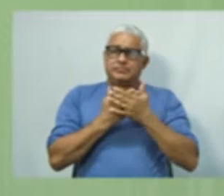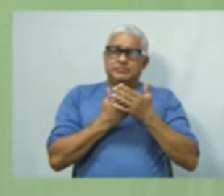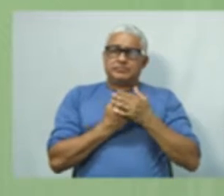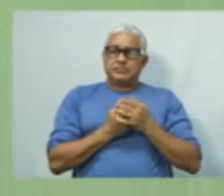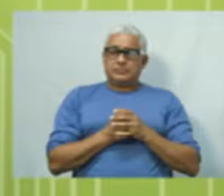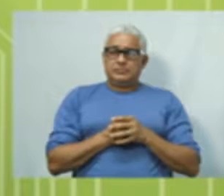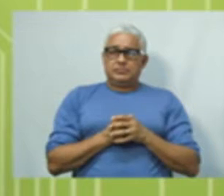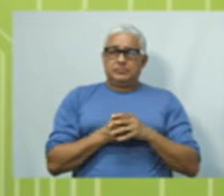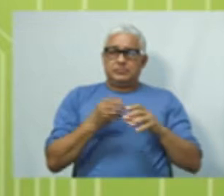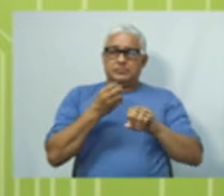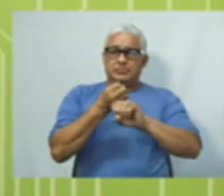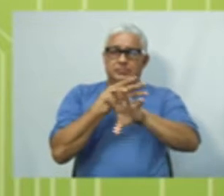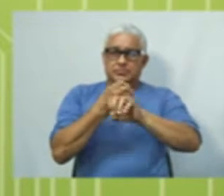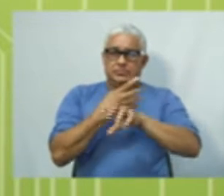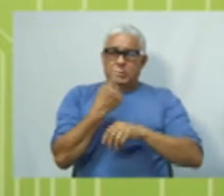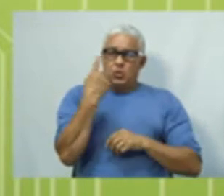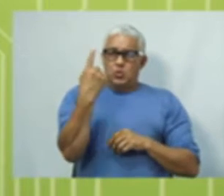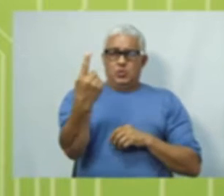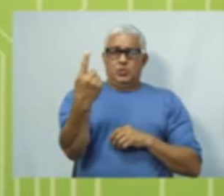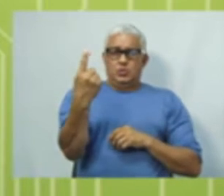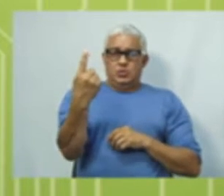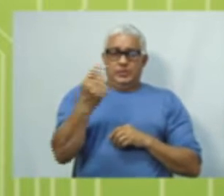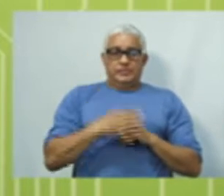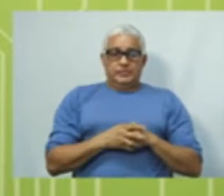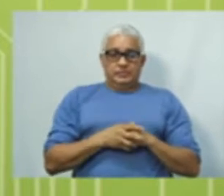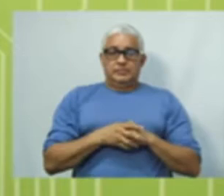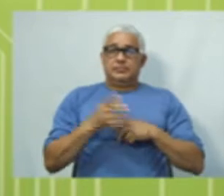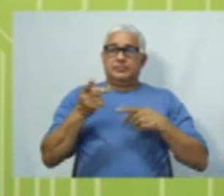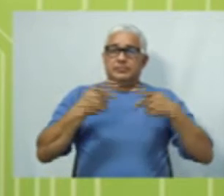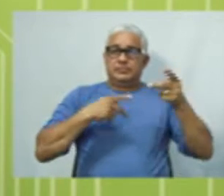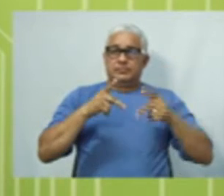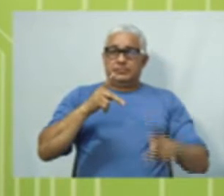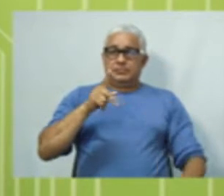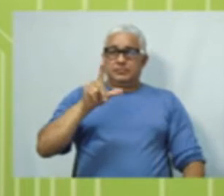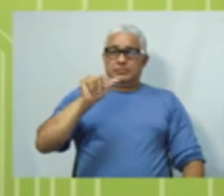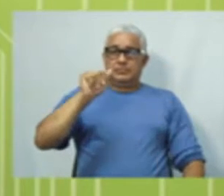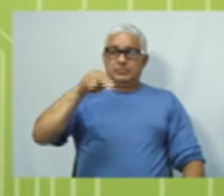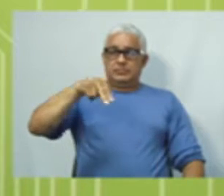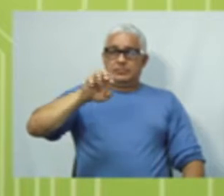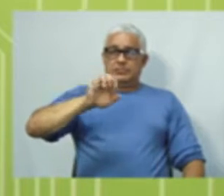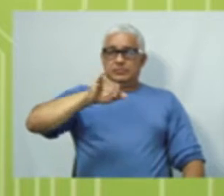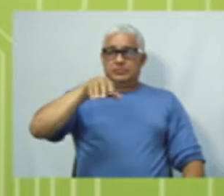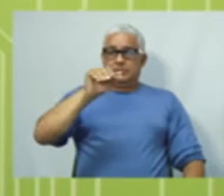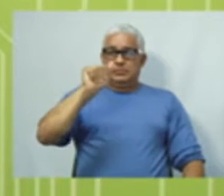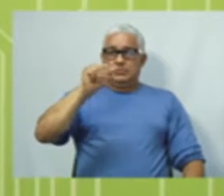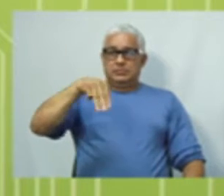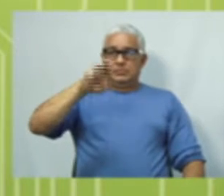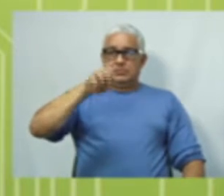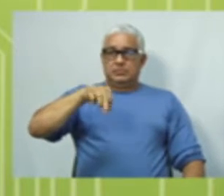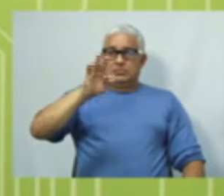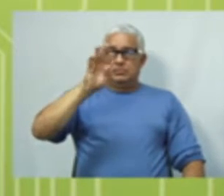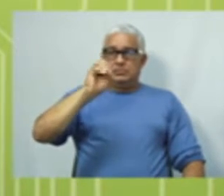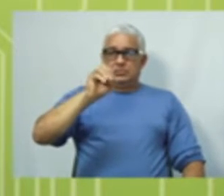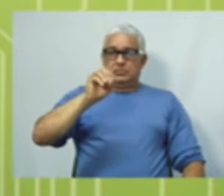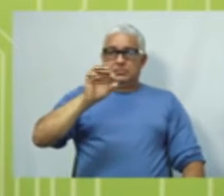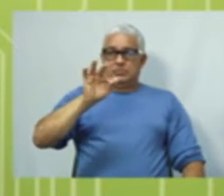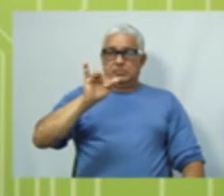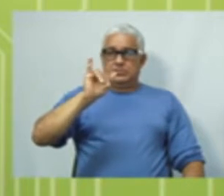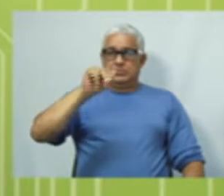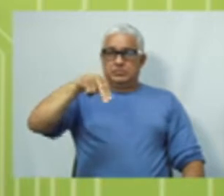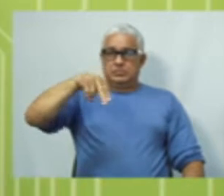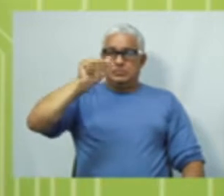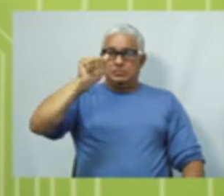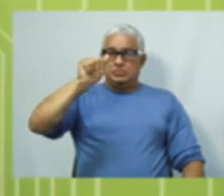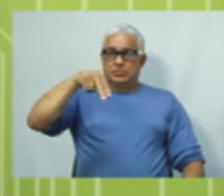número teleaula 1, planejamento financeiro. E antes de adentrarmos no